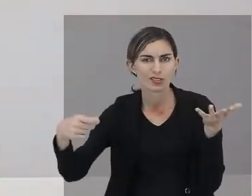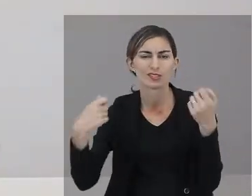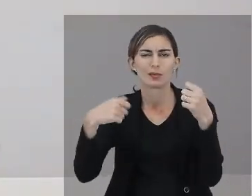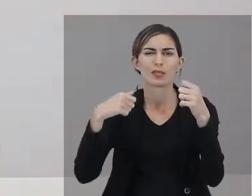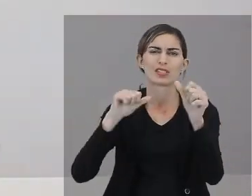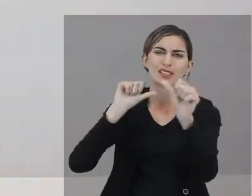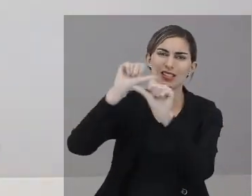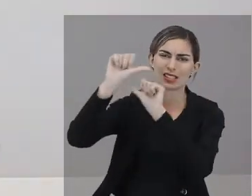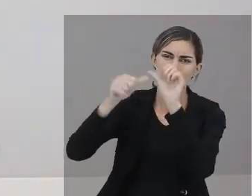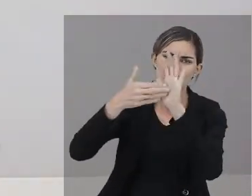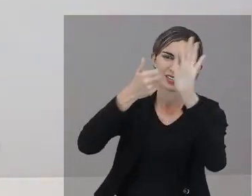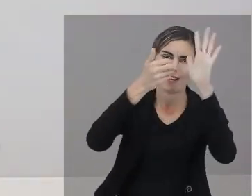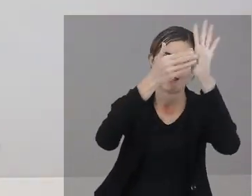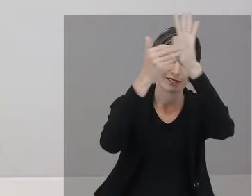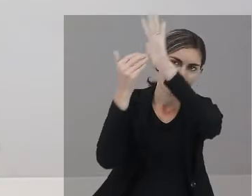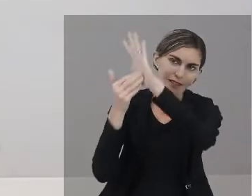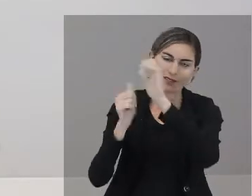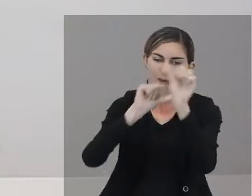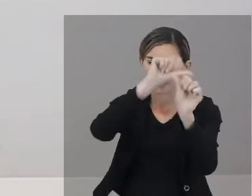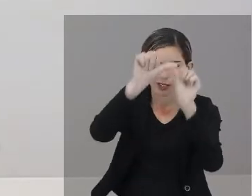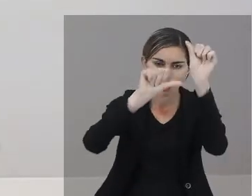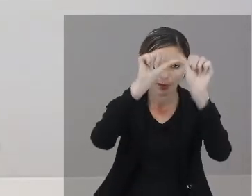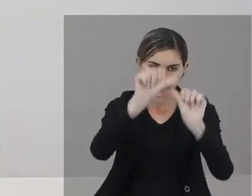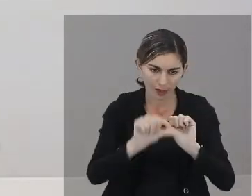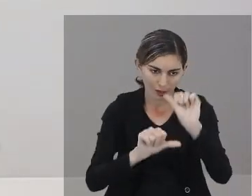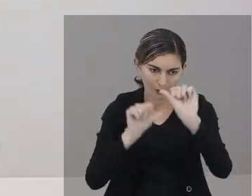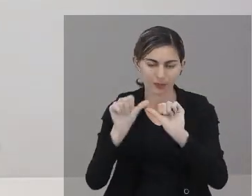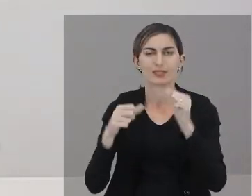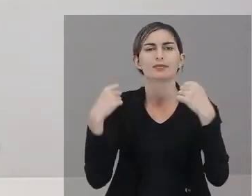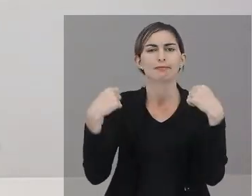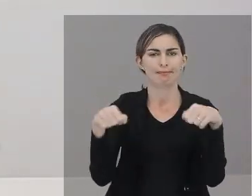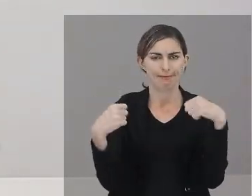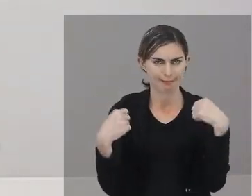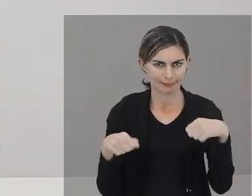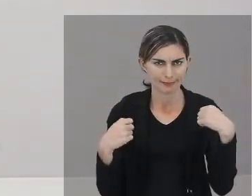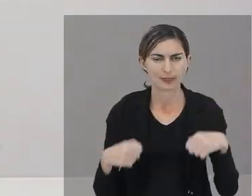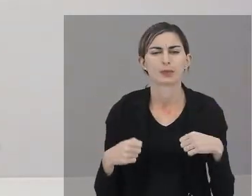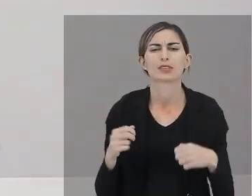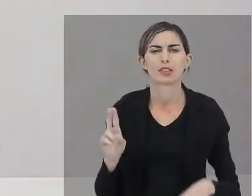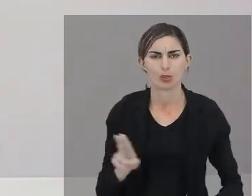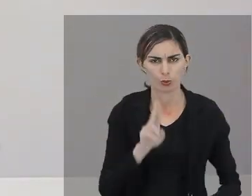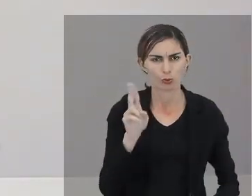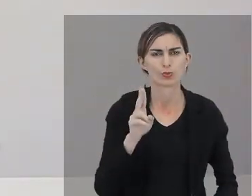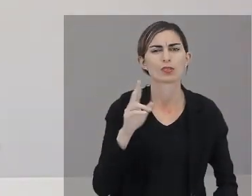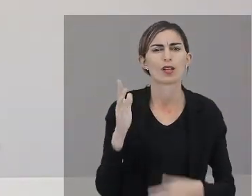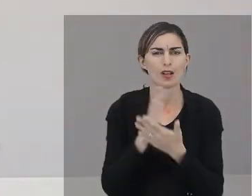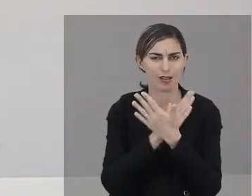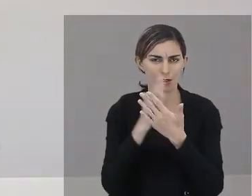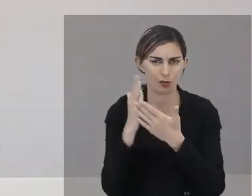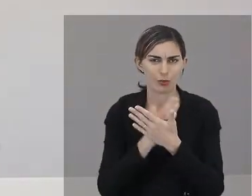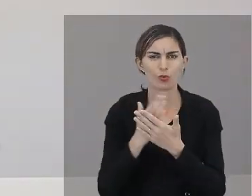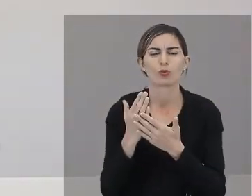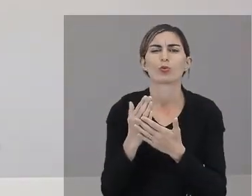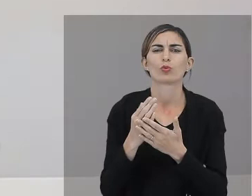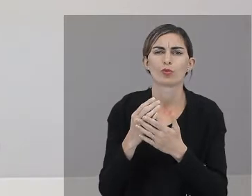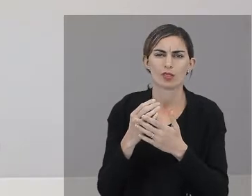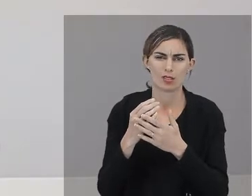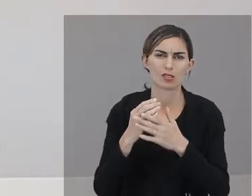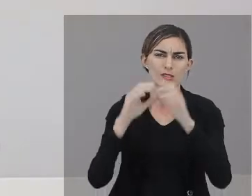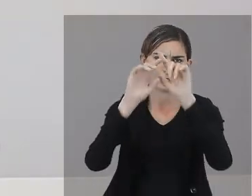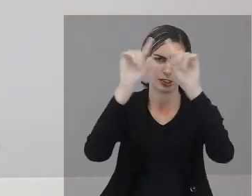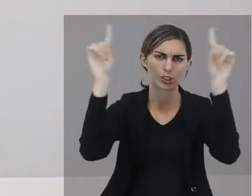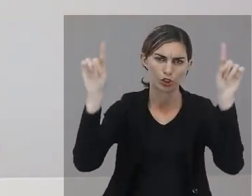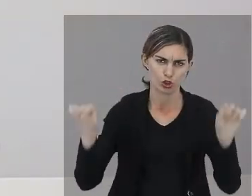vamos ter que alterar numa parte, em outra. Então vamos utilizar algumas formas